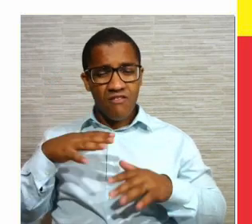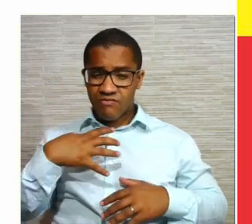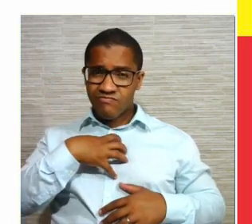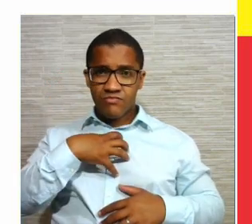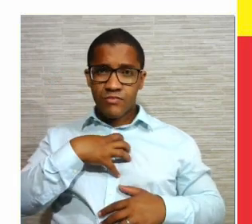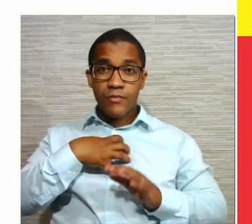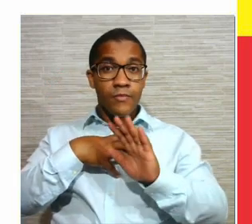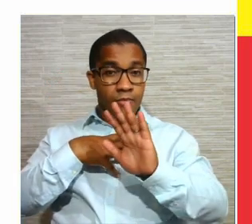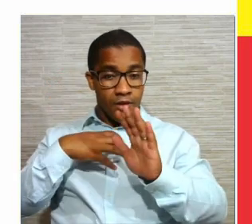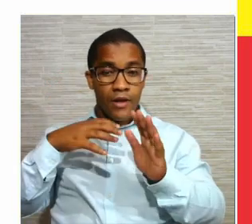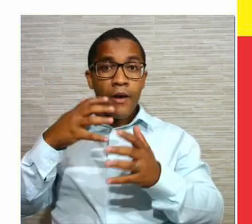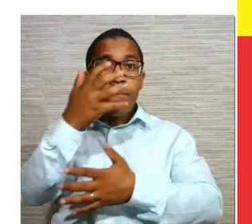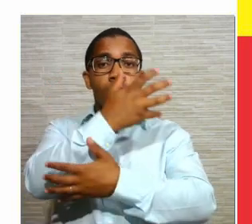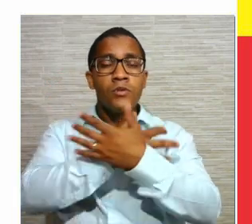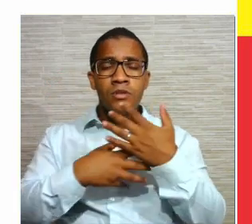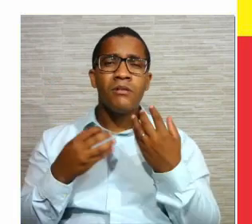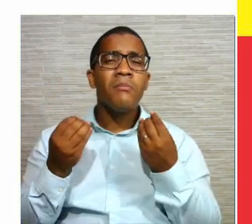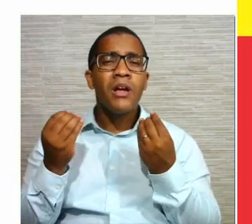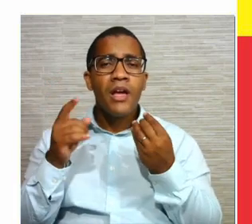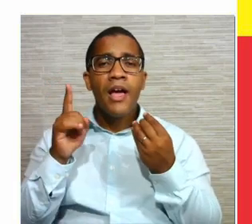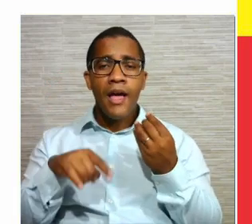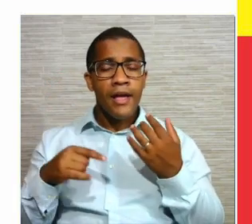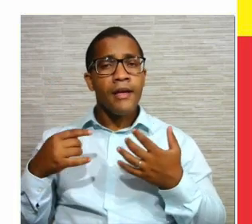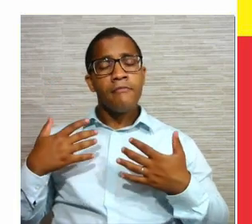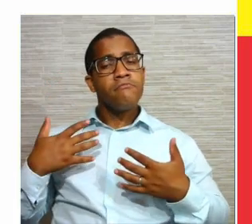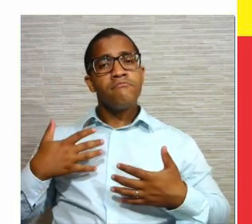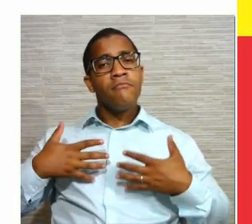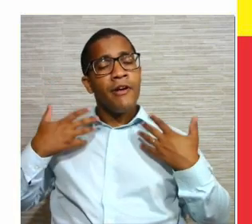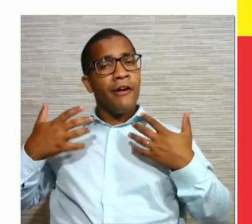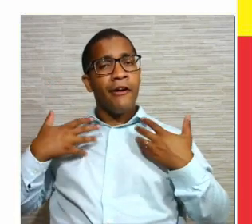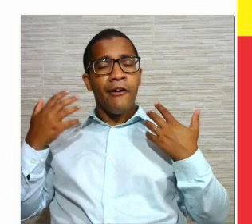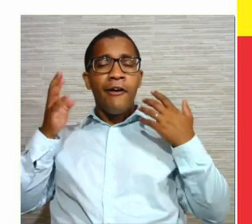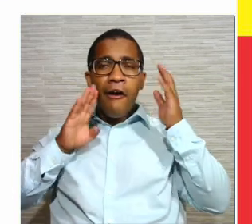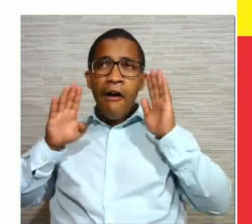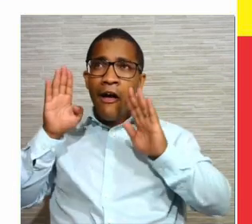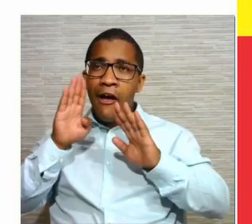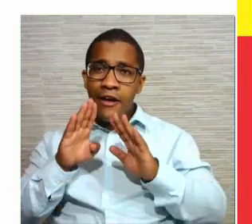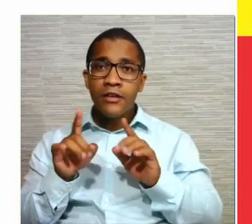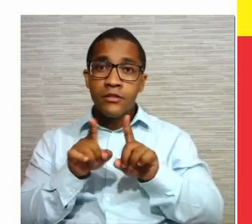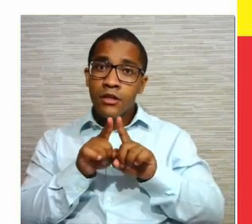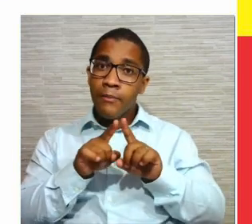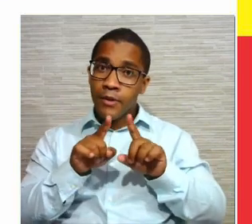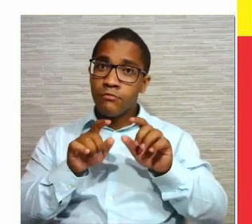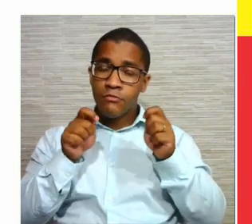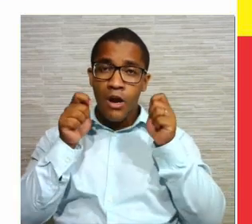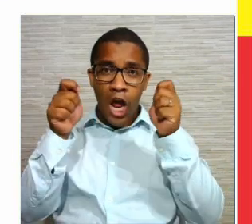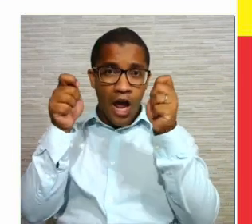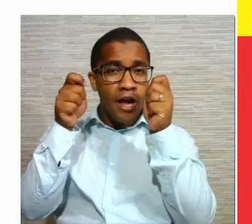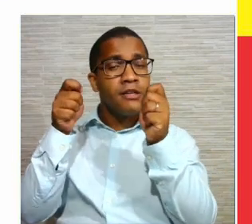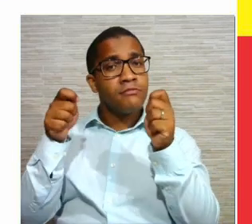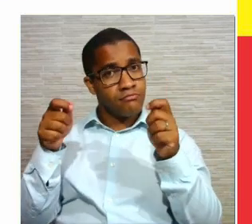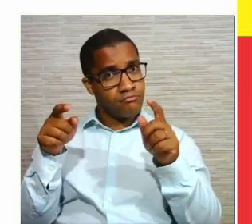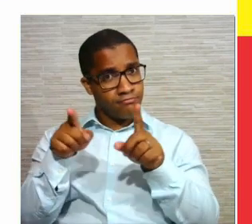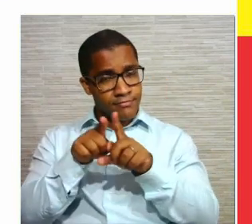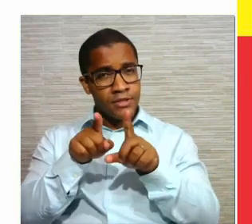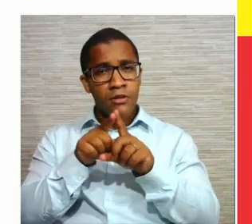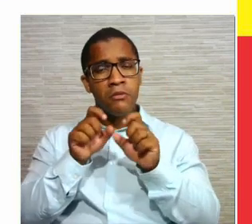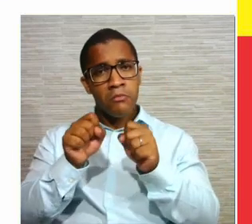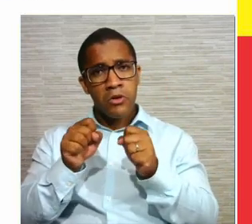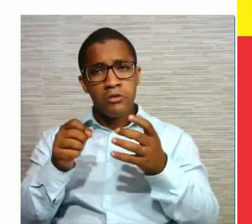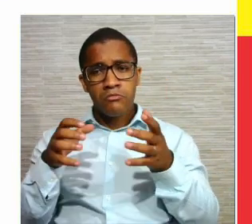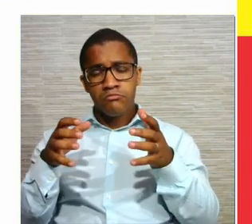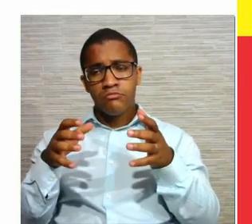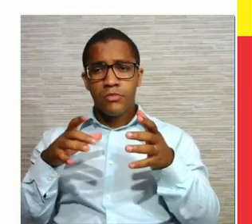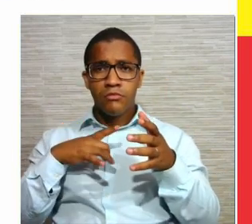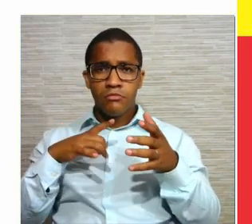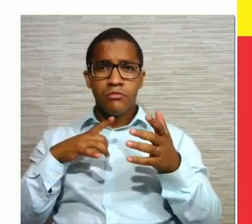que a música serve para entreter, né, para divertir, também para protestar. Ela pode ser usada em